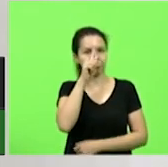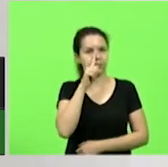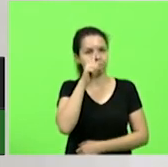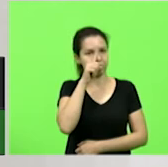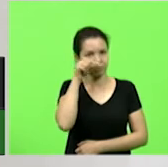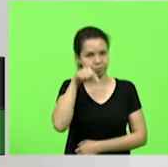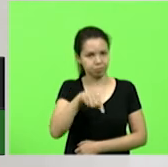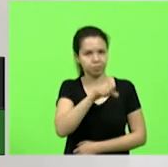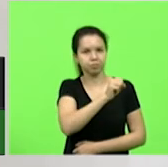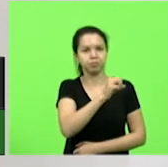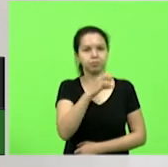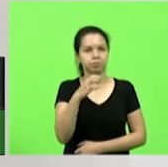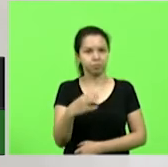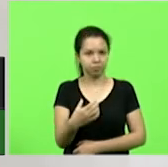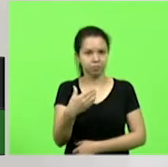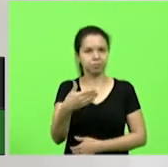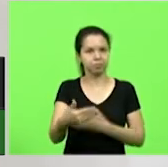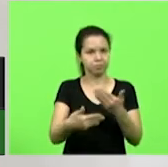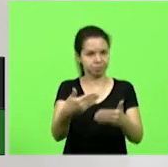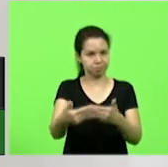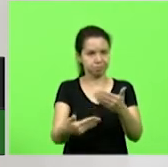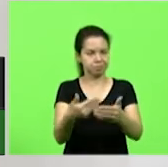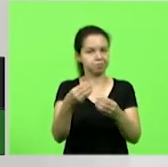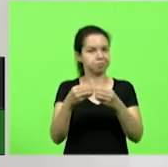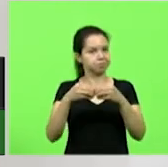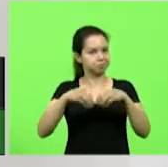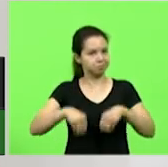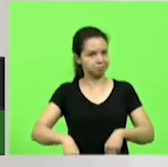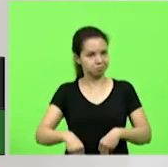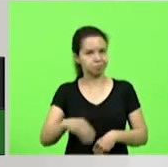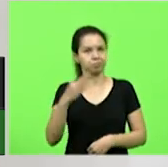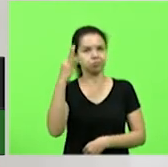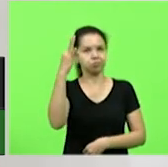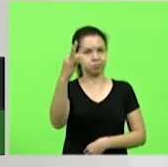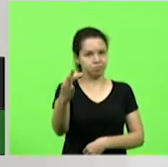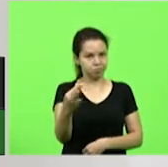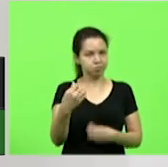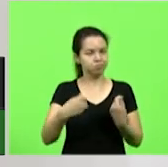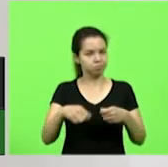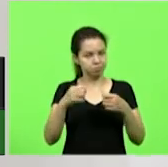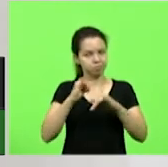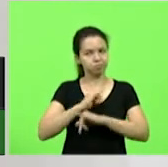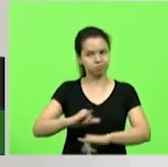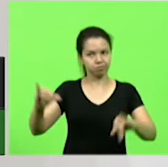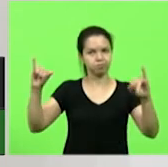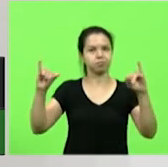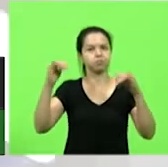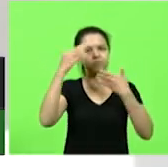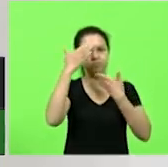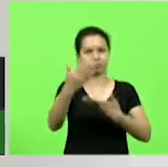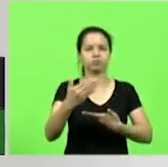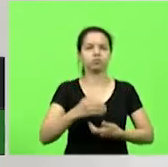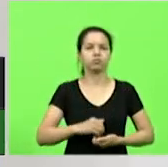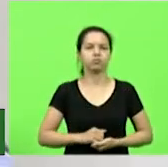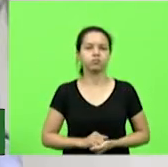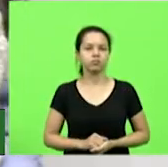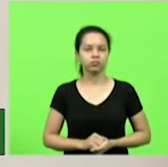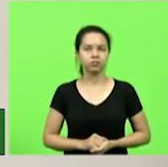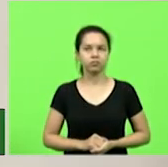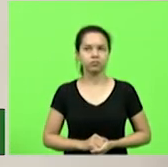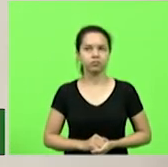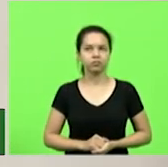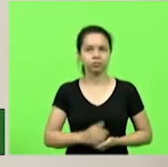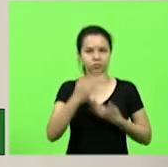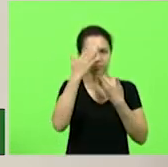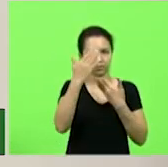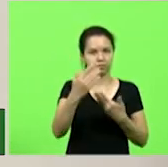Santa Catarina de comprometer o nosso futuro e isto precisa ser alardeado. Muito obrigada. Obrigado,